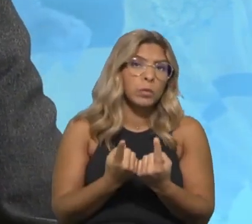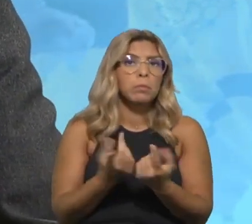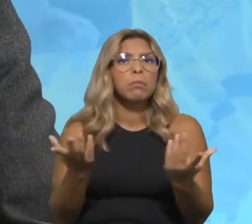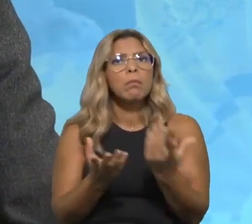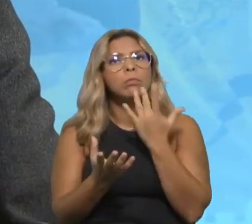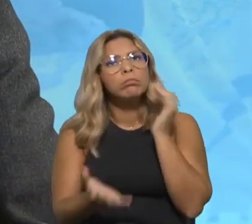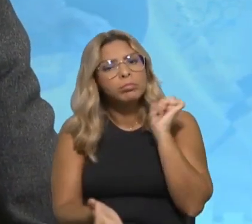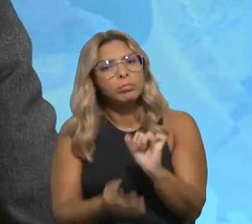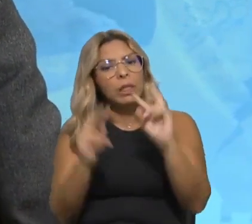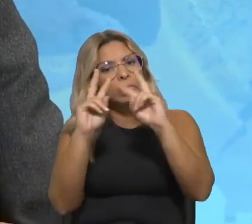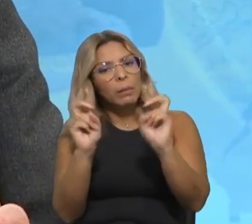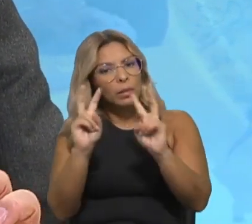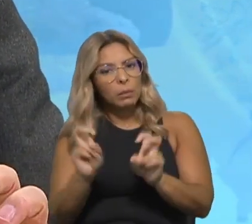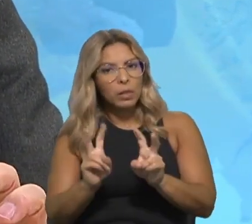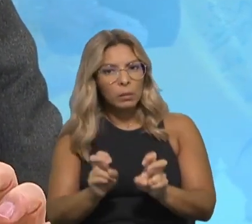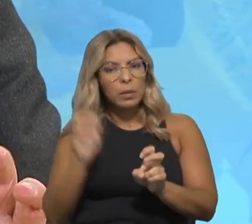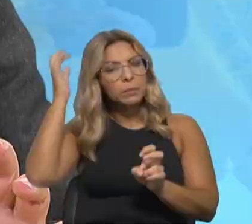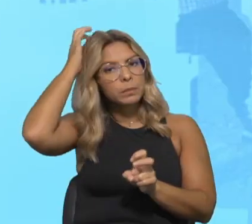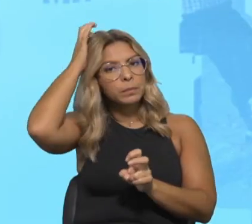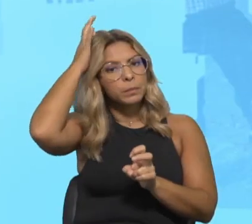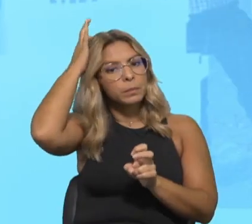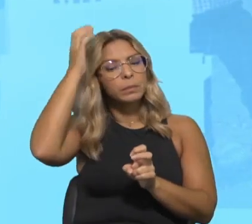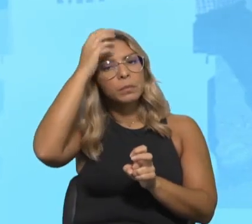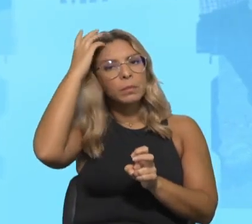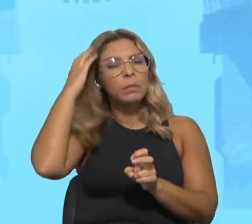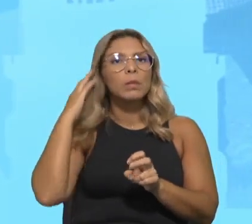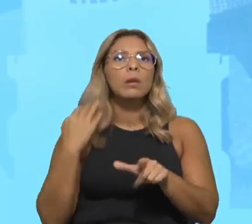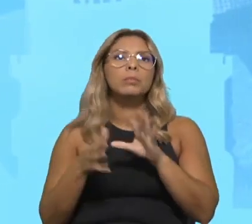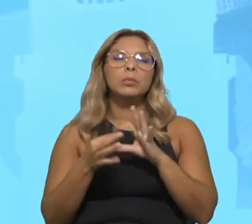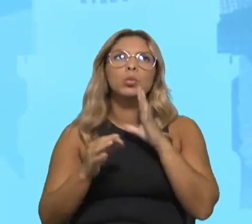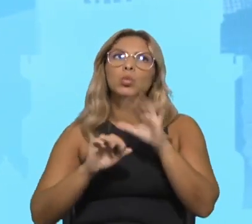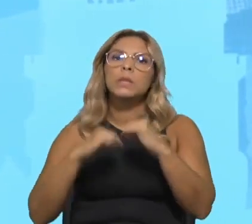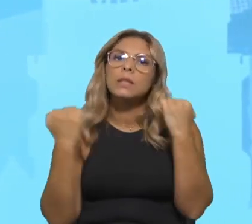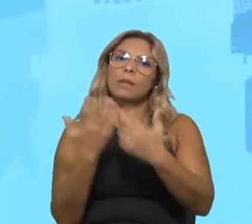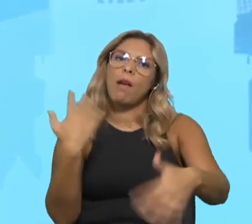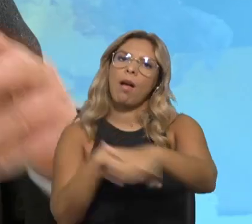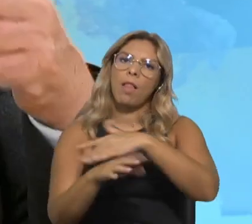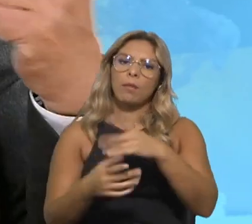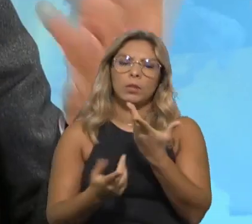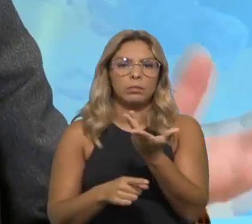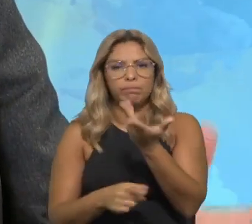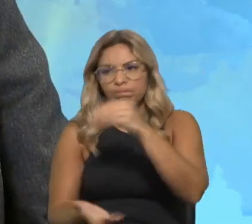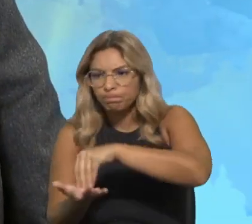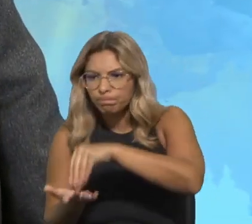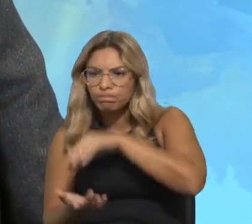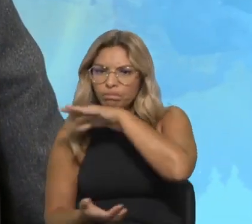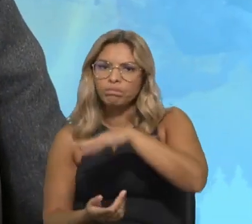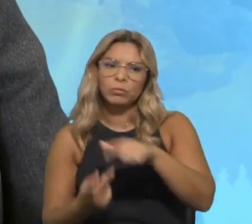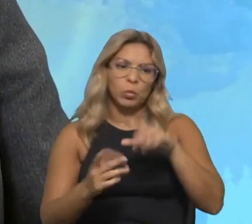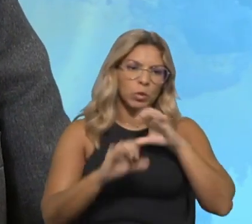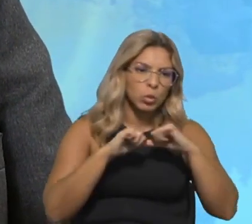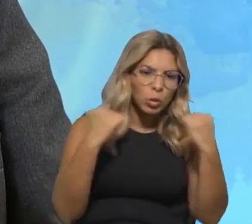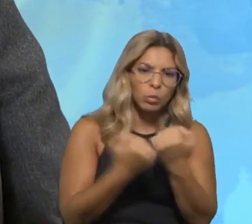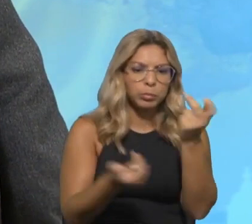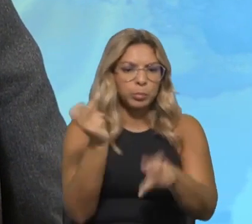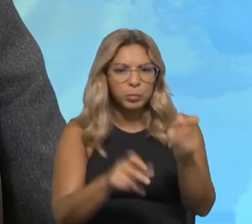para certos temas eh digamos de digamos mais de caráter social como a pobreza das famílias a comunicação social o